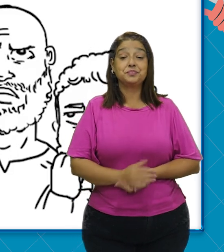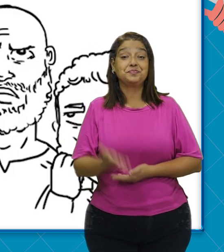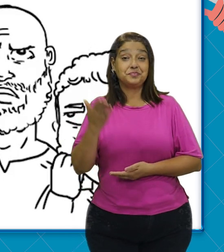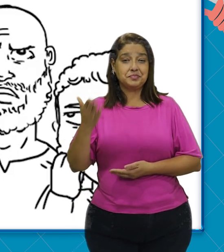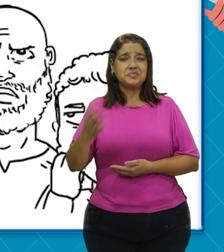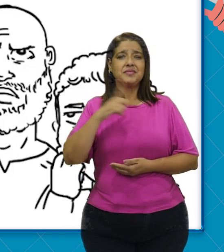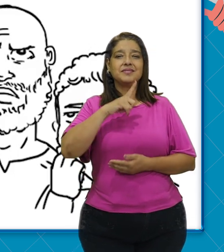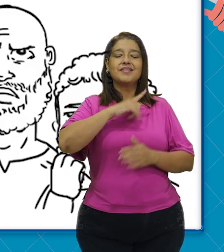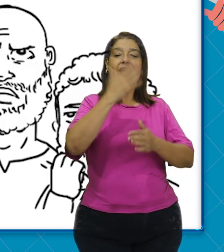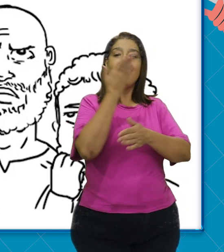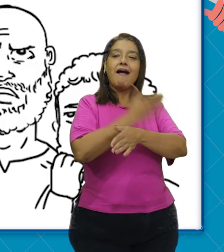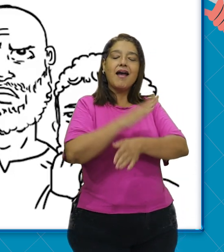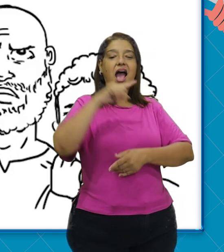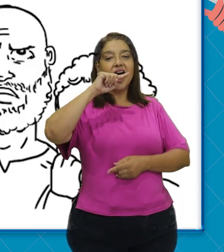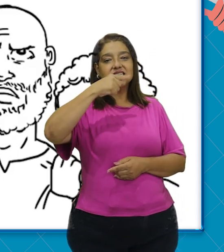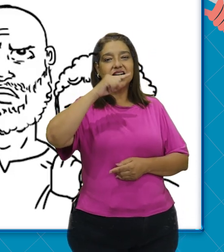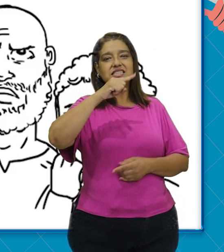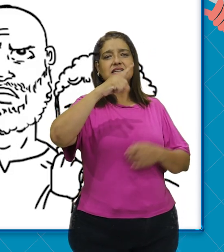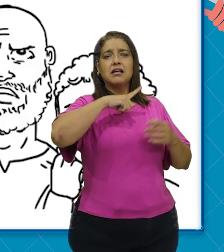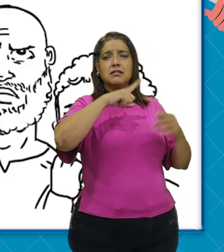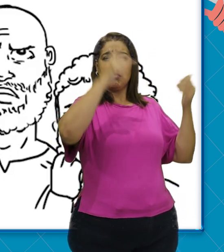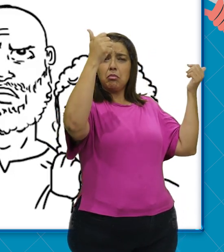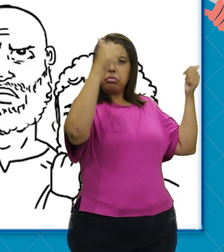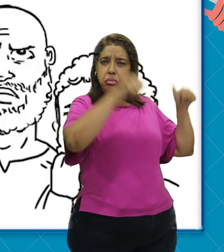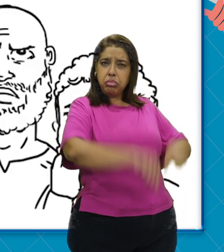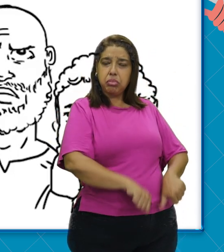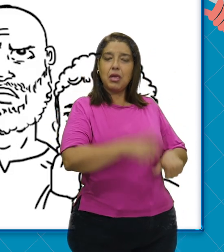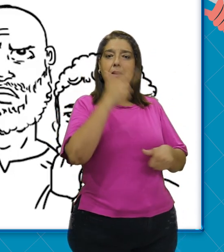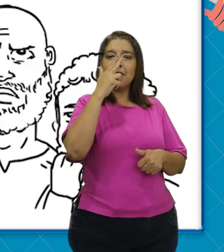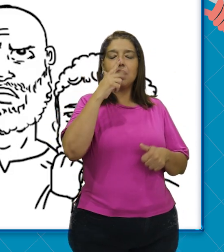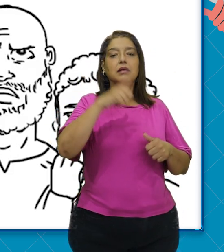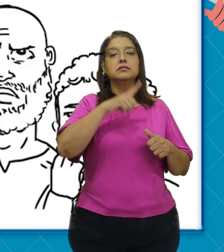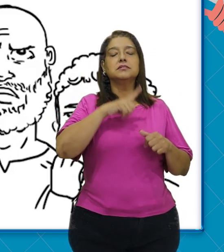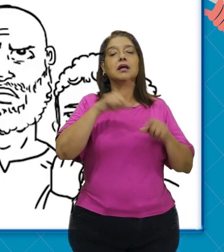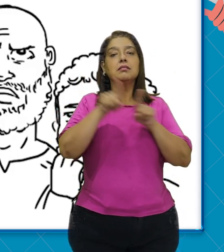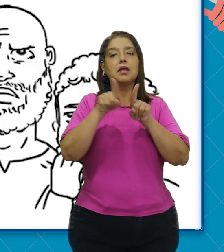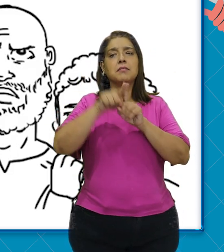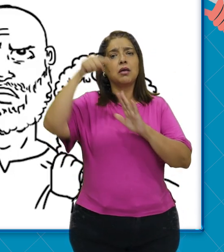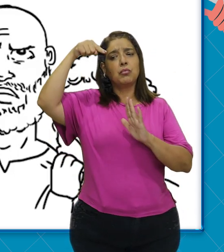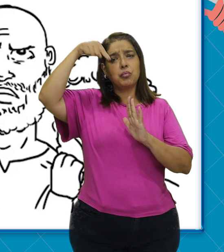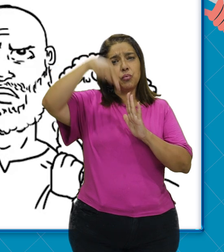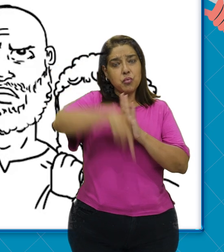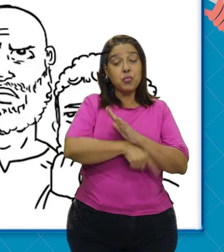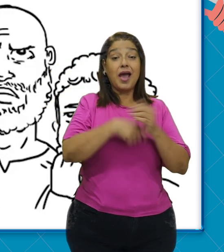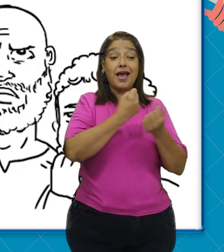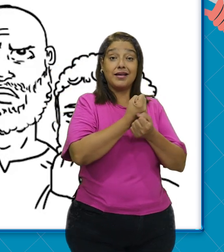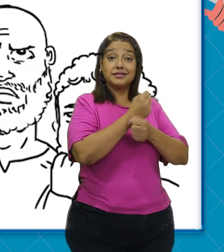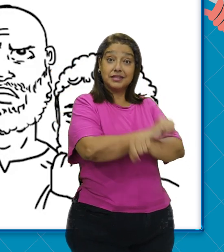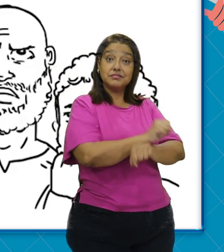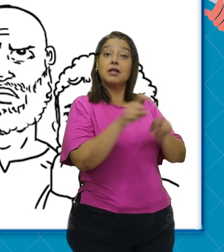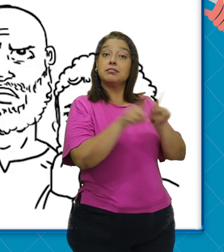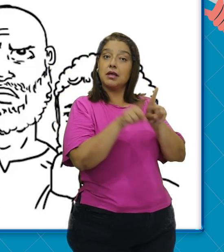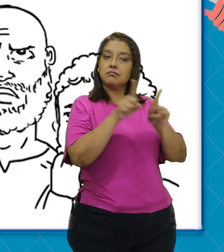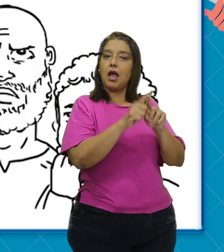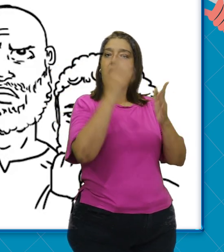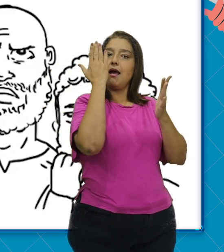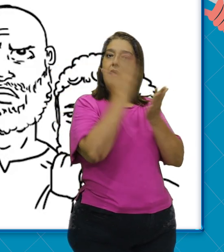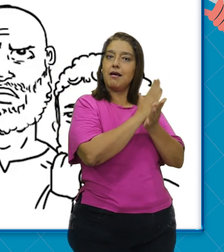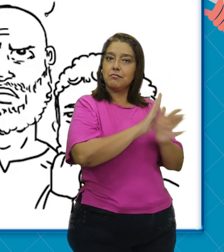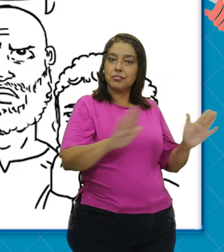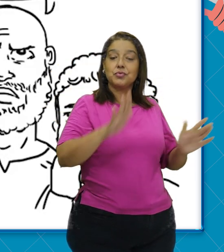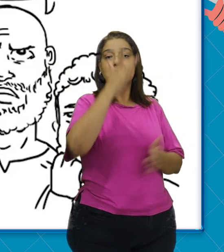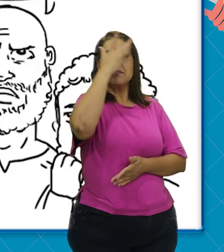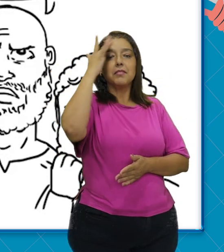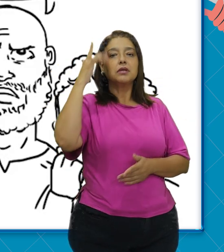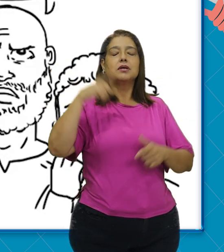da cana-de-açúcar, os engenhos entraram em declínio, e ainda teve o fim da escravidão, o que significou um número gigante